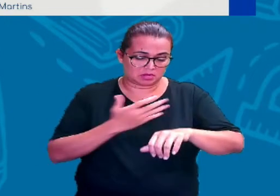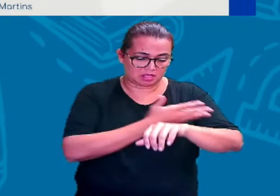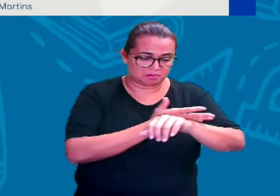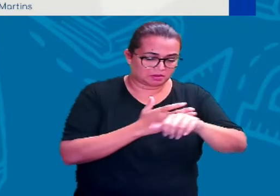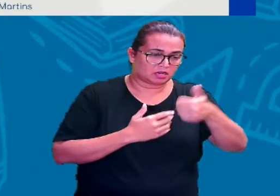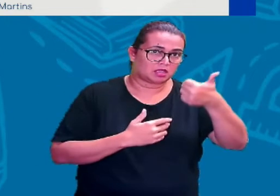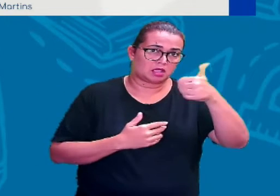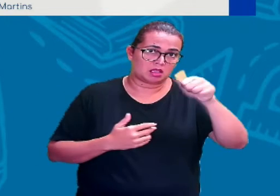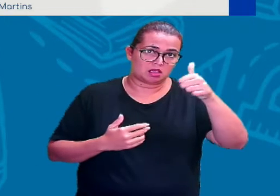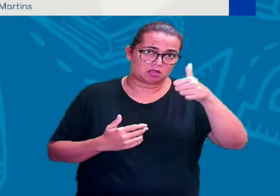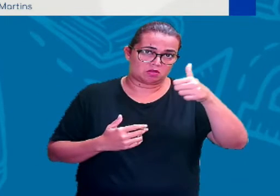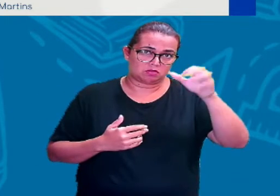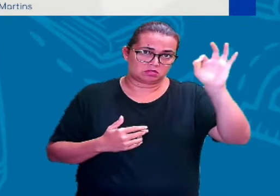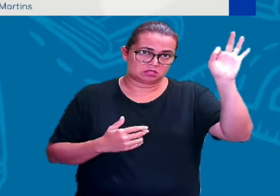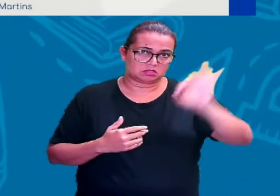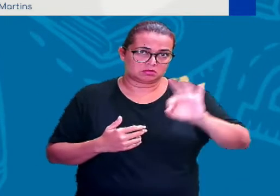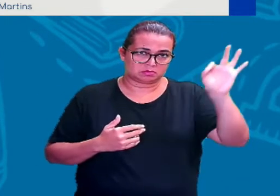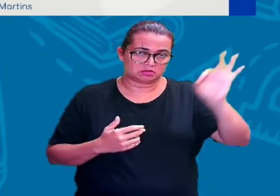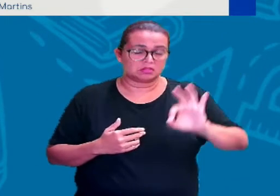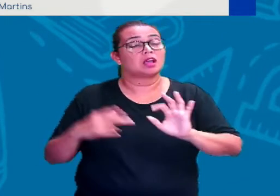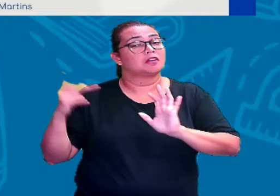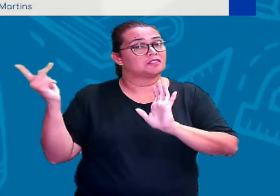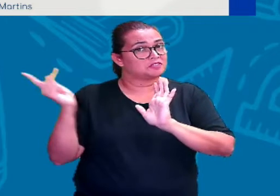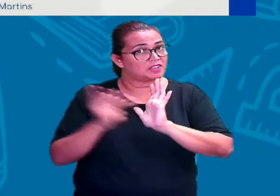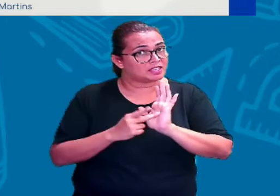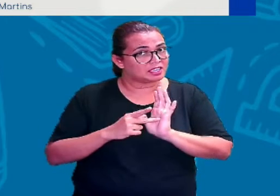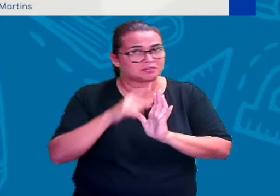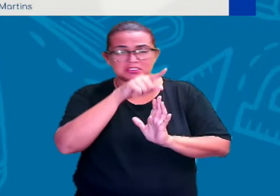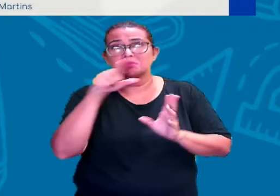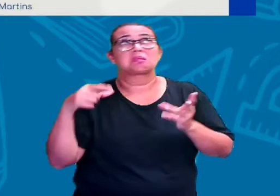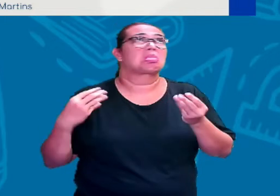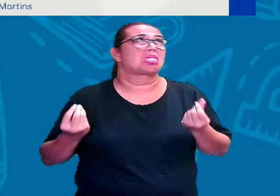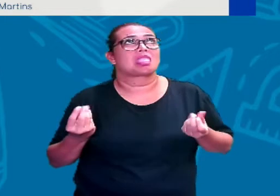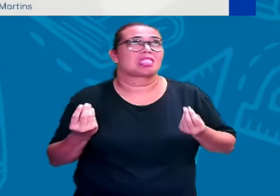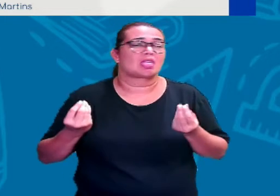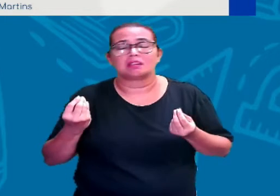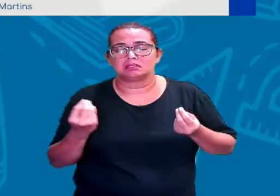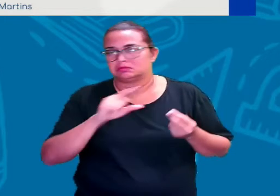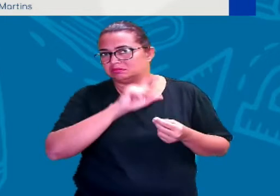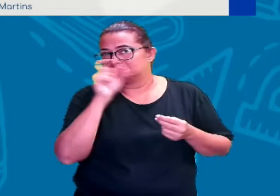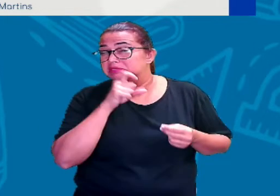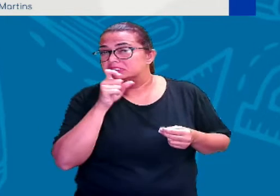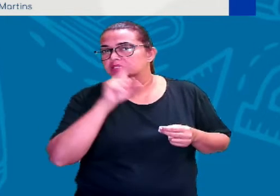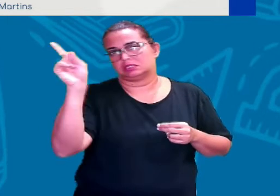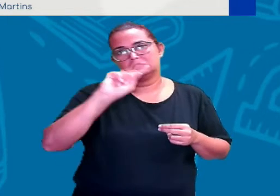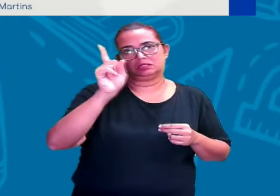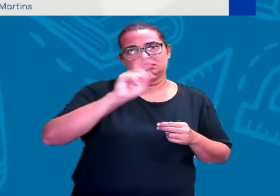Então, isso é um fato, né, não é mimimi, como dizem por aí.